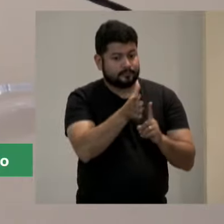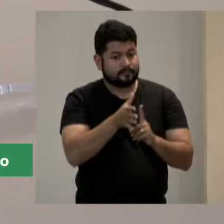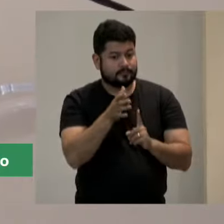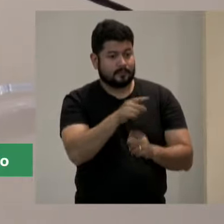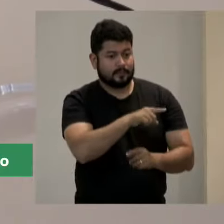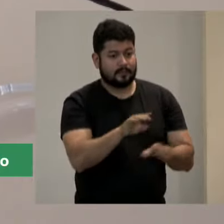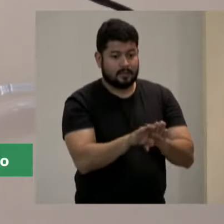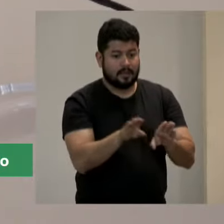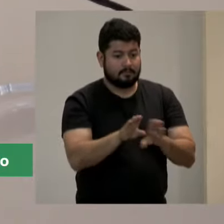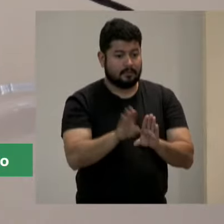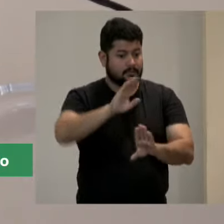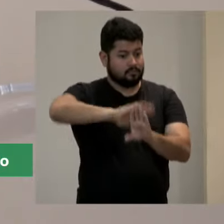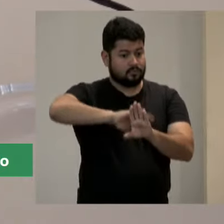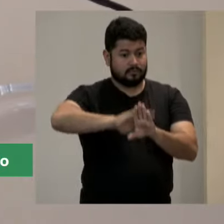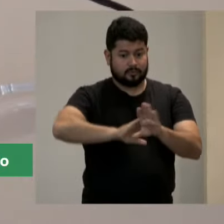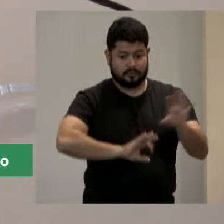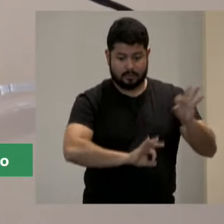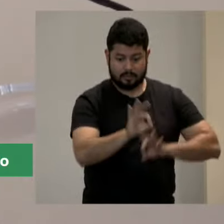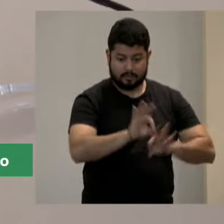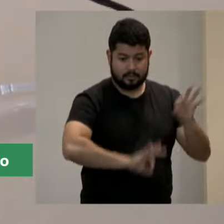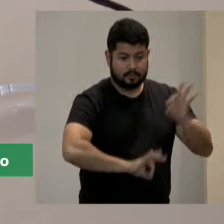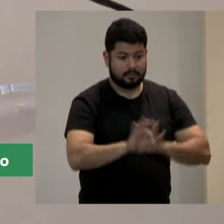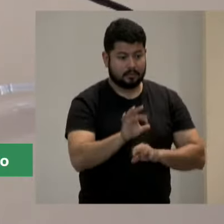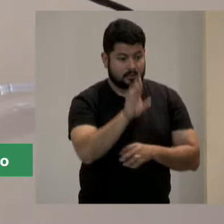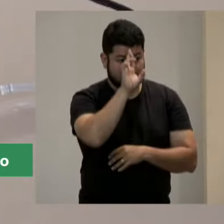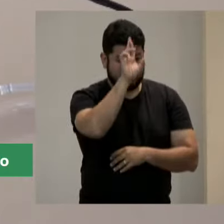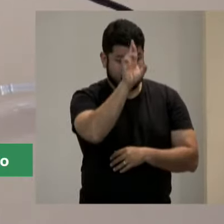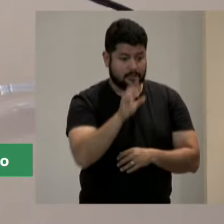os organizadores, as pessoas presentes,